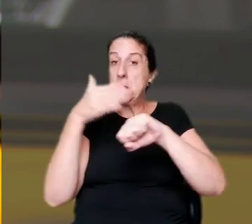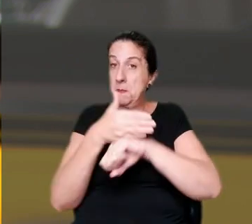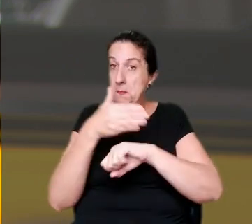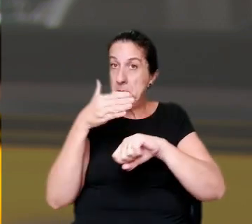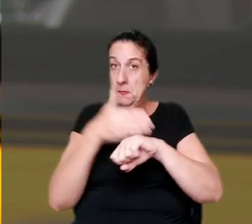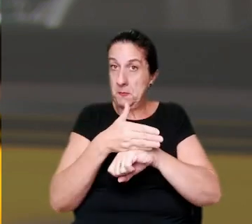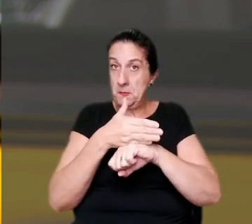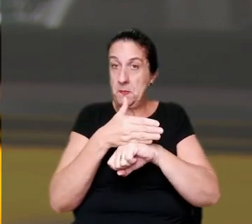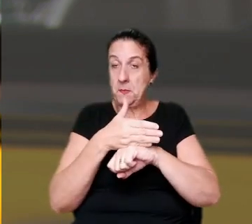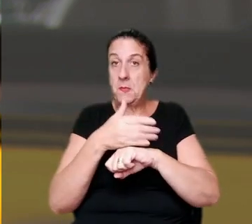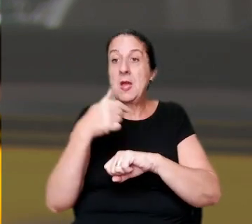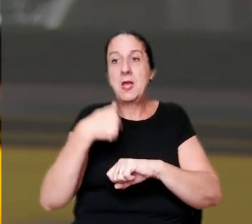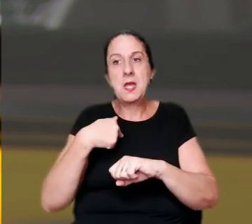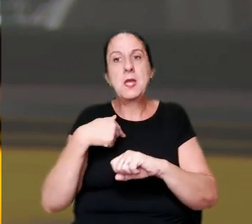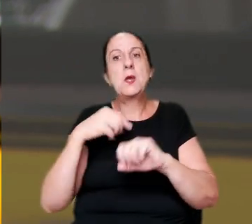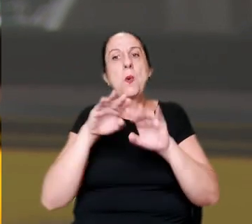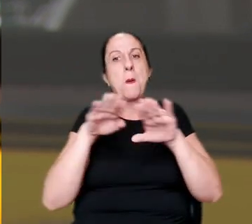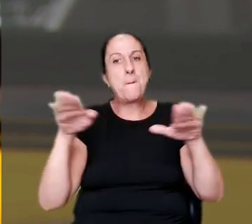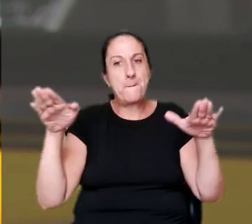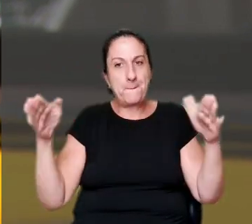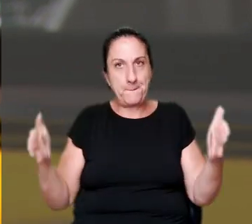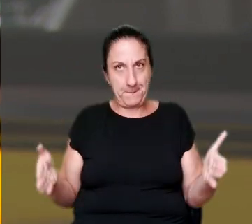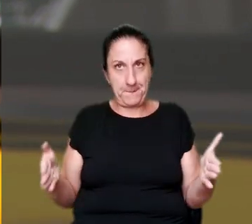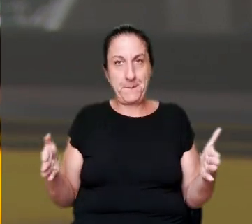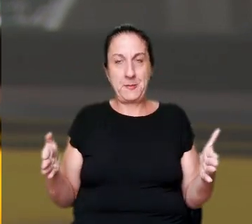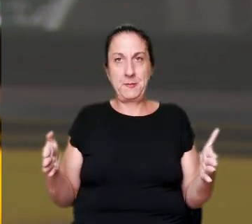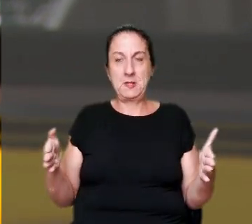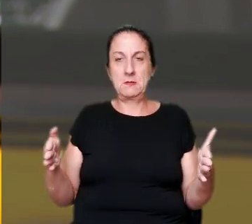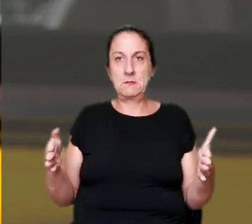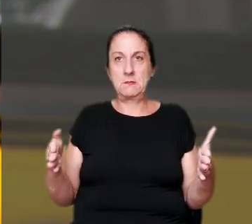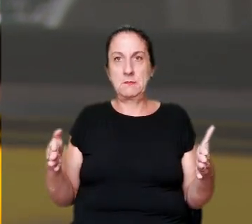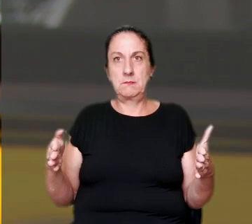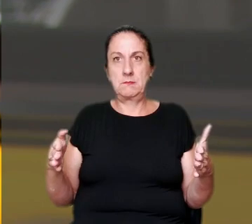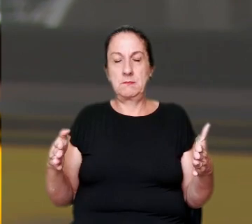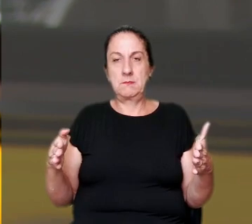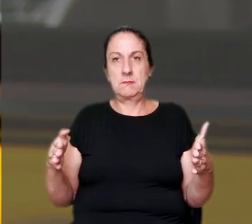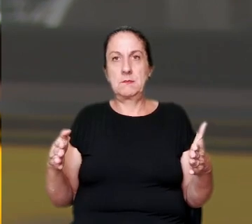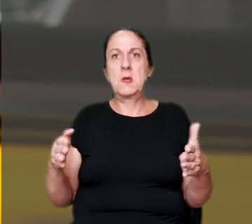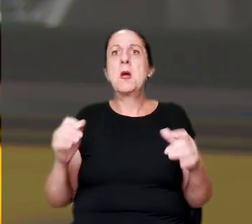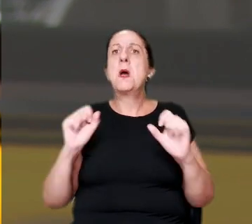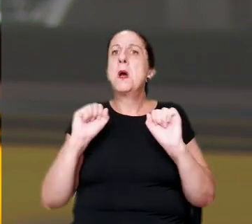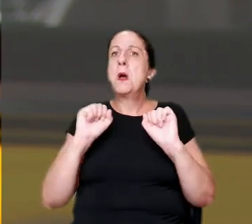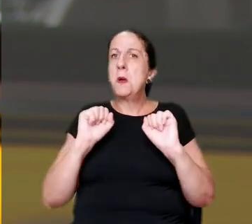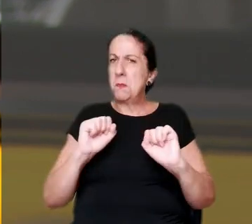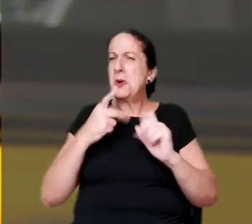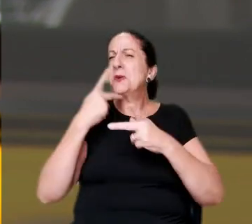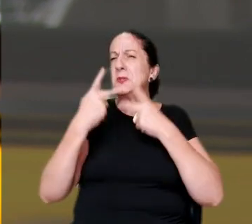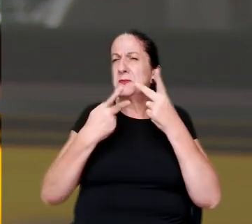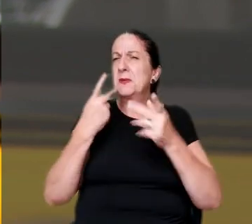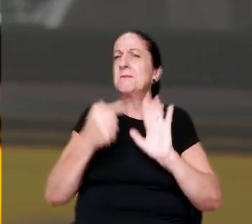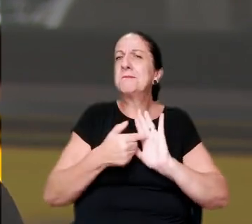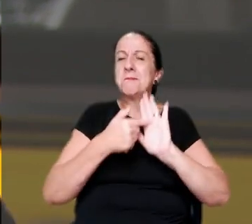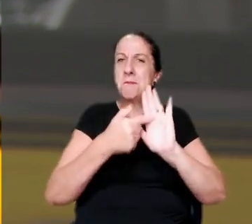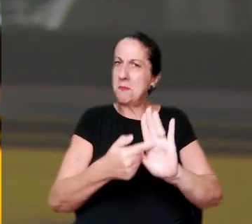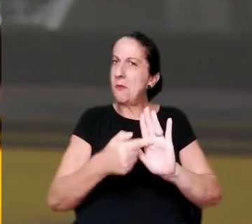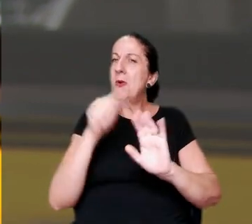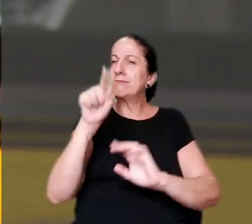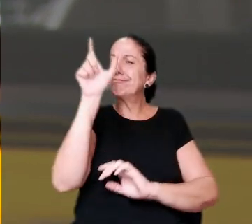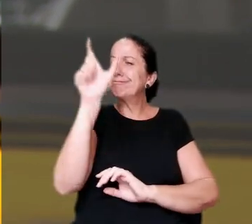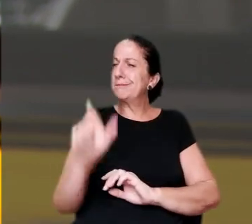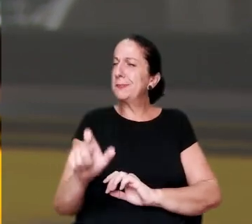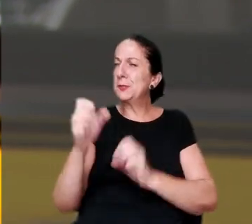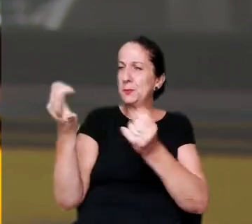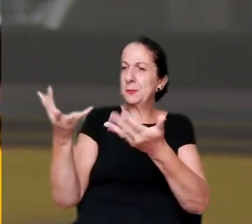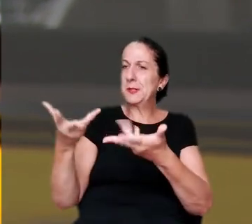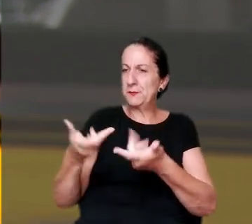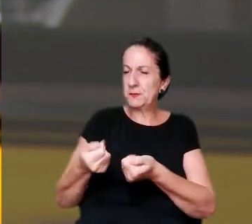você estiver participando, eu estarei na mesa. Ministro Fausto. Eu posso contar hoje isso que mostra a grandeza